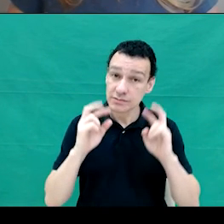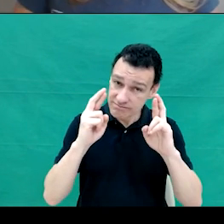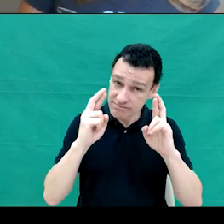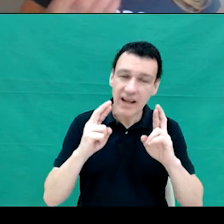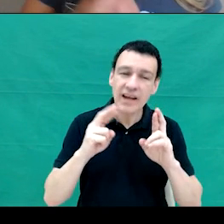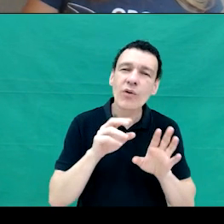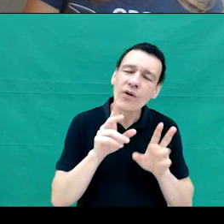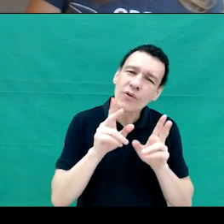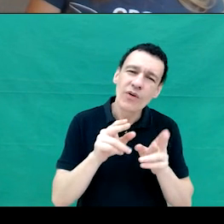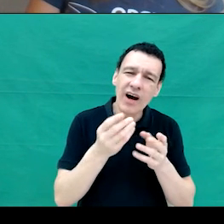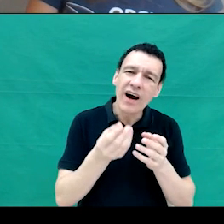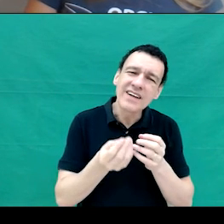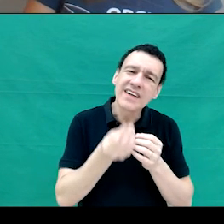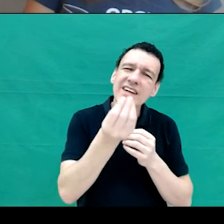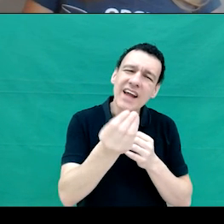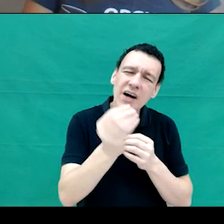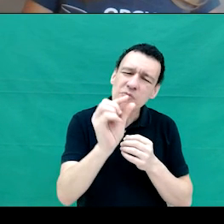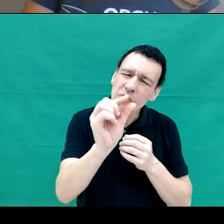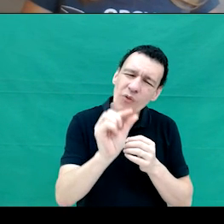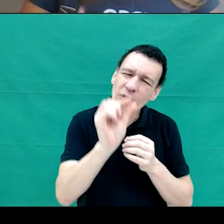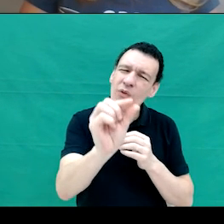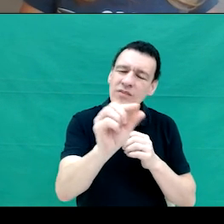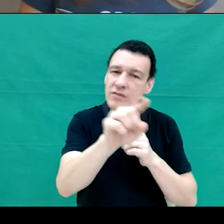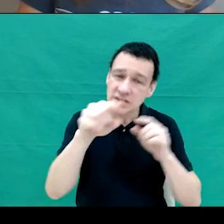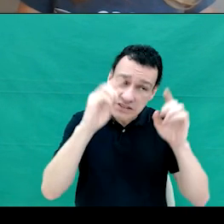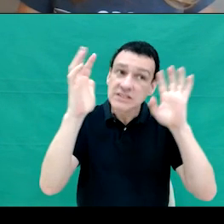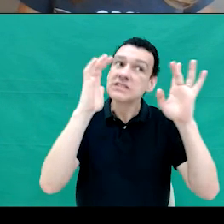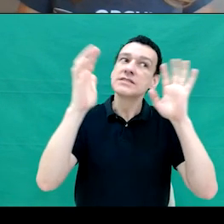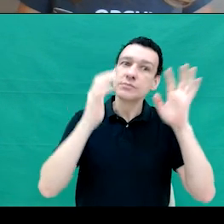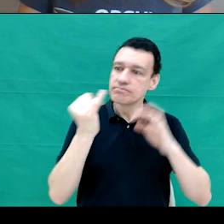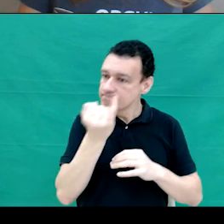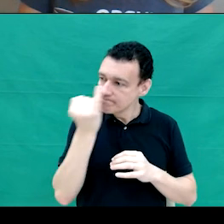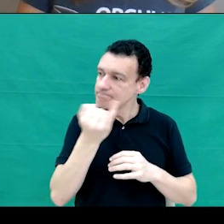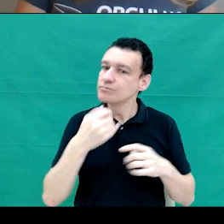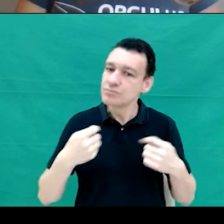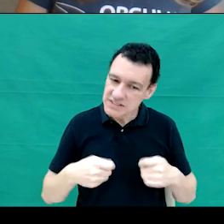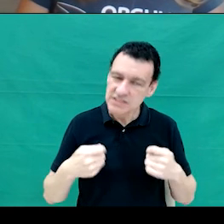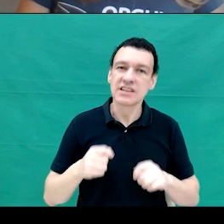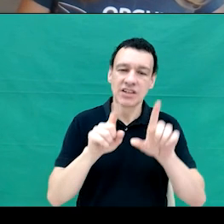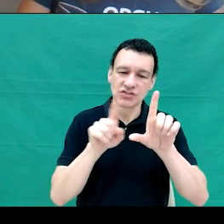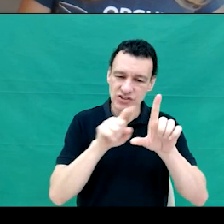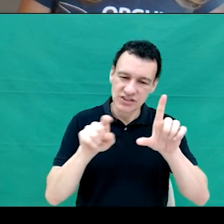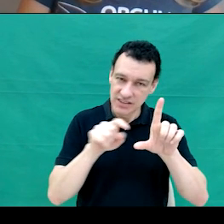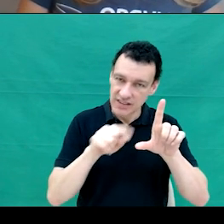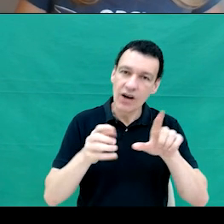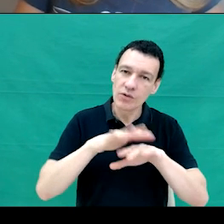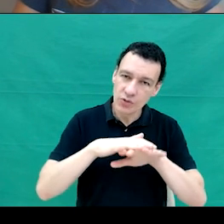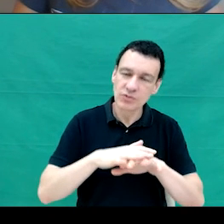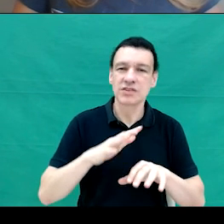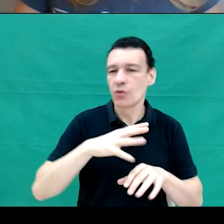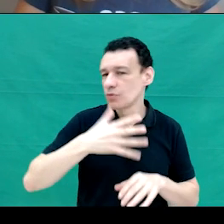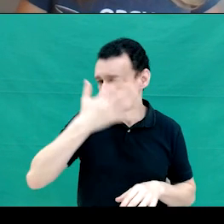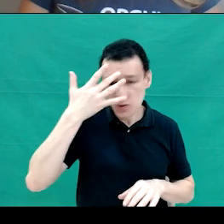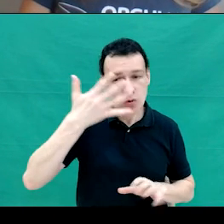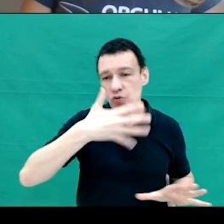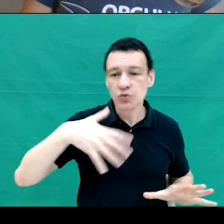vocês, né, para despertar sobre o tema, diante da importância da inclusão digital, e de todas as